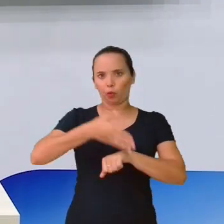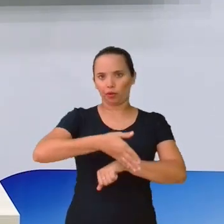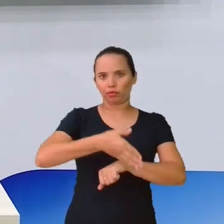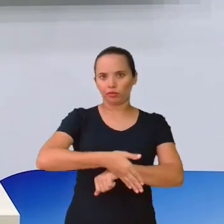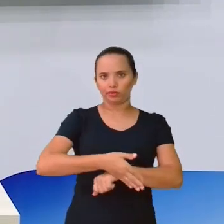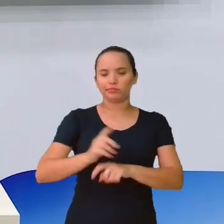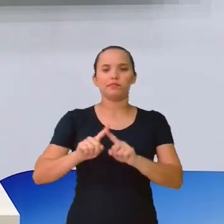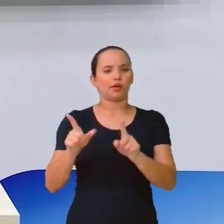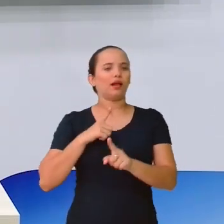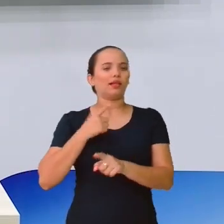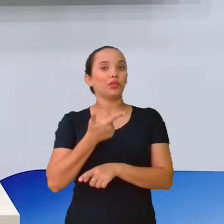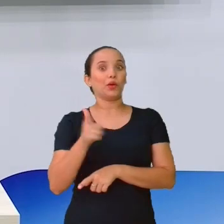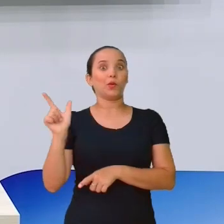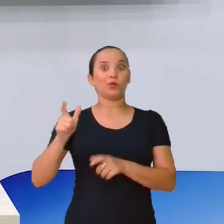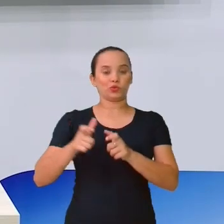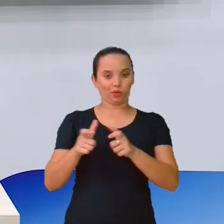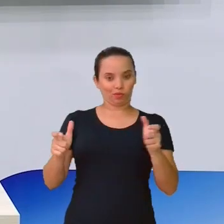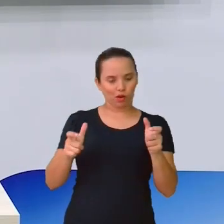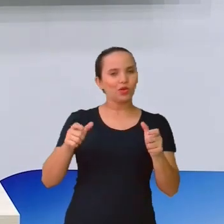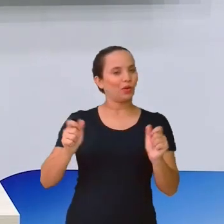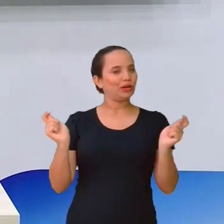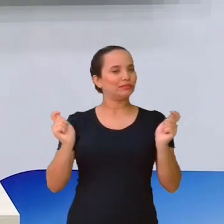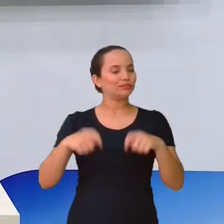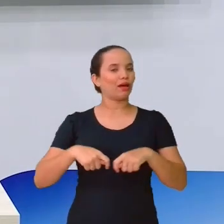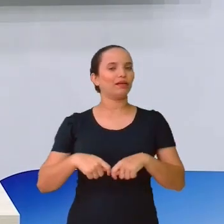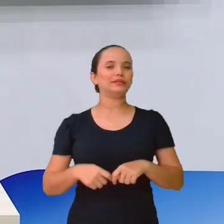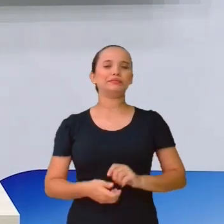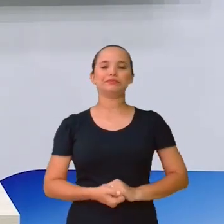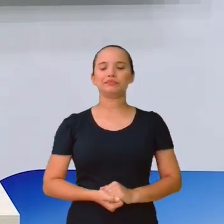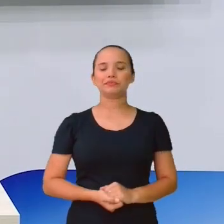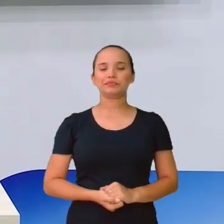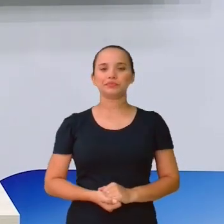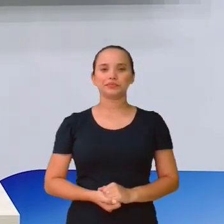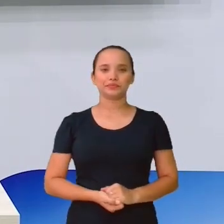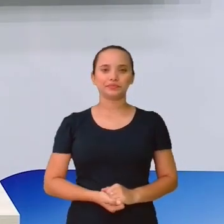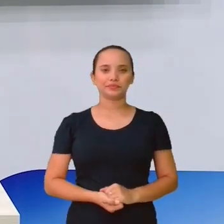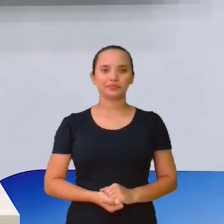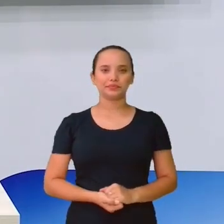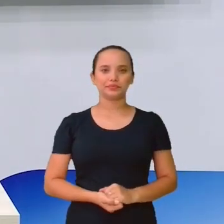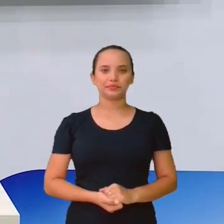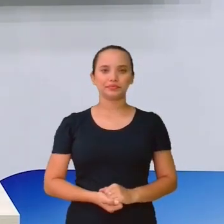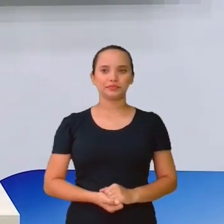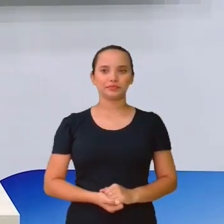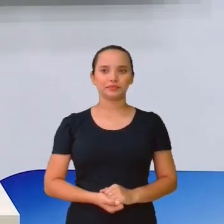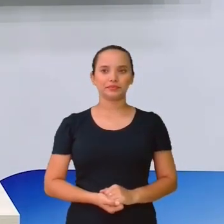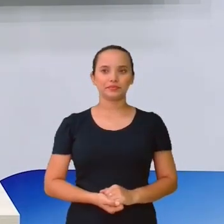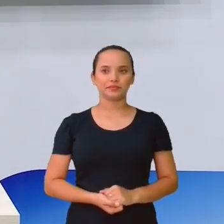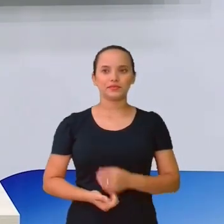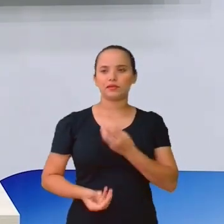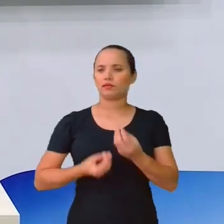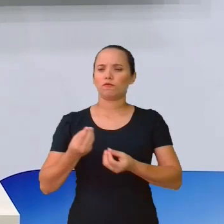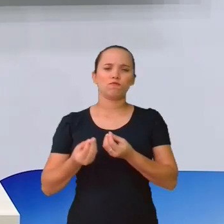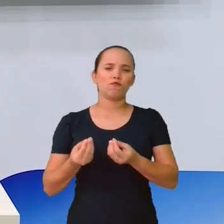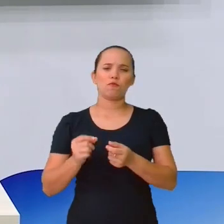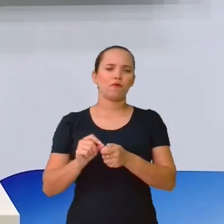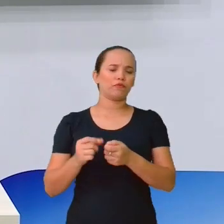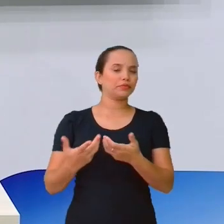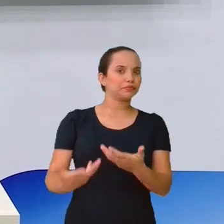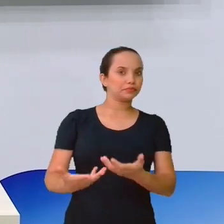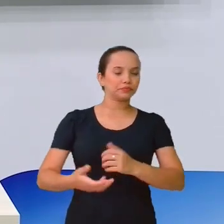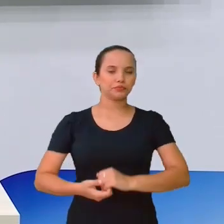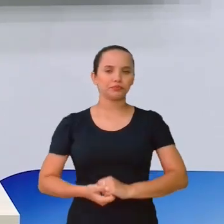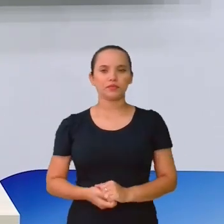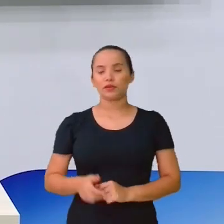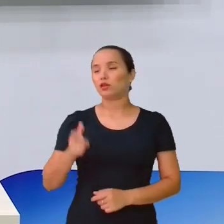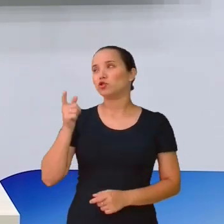que são maiores e aí você vai fazer com que entre fácil aqui. O que é que a gente vai fazer, já que não conseguiu fazer o